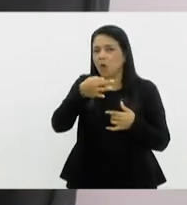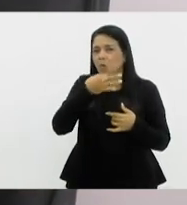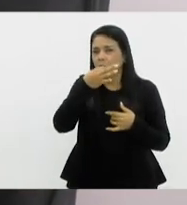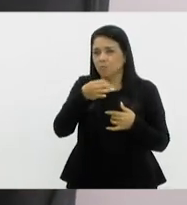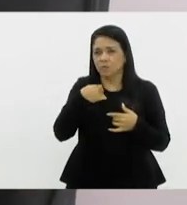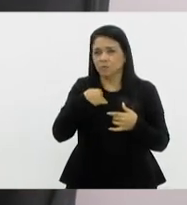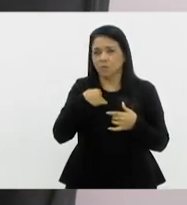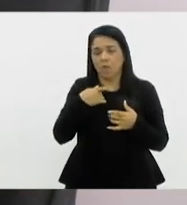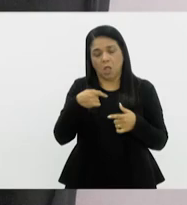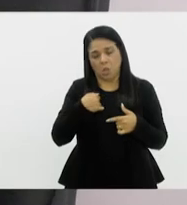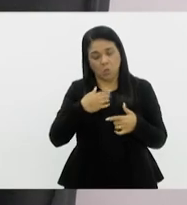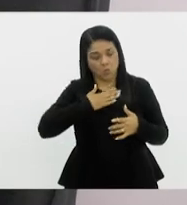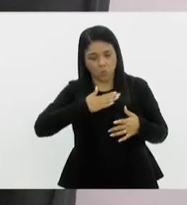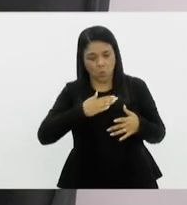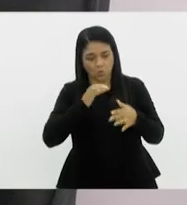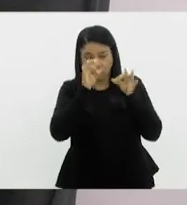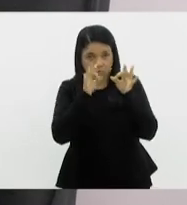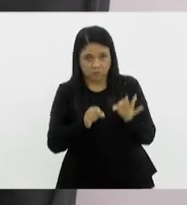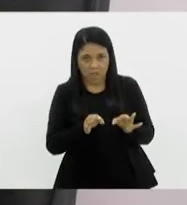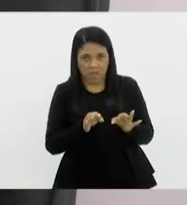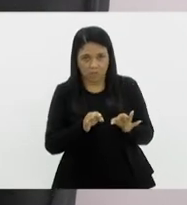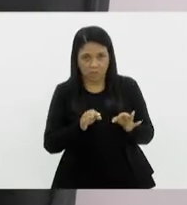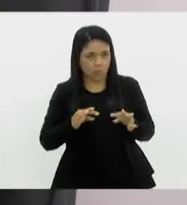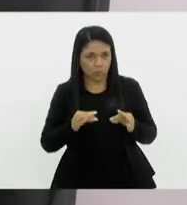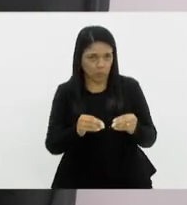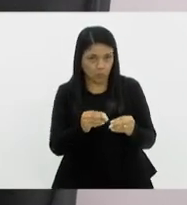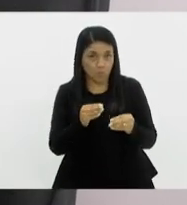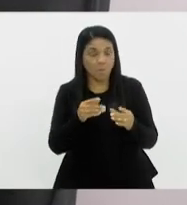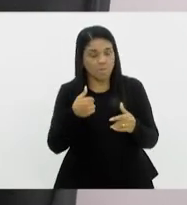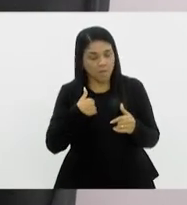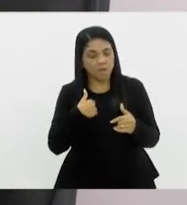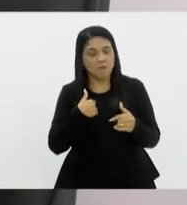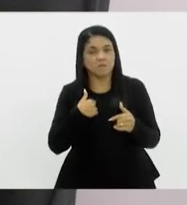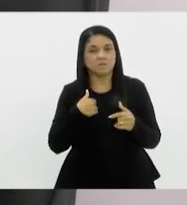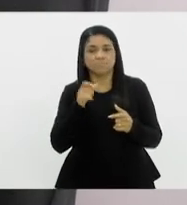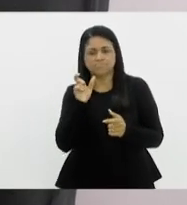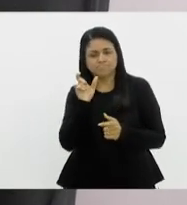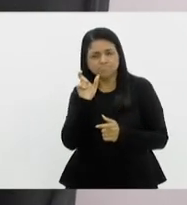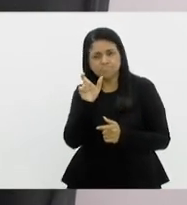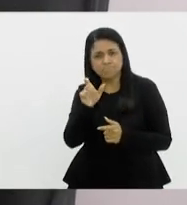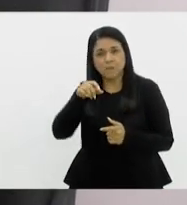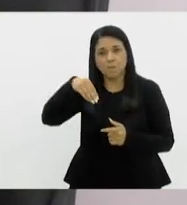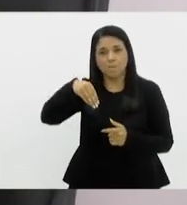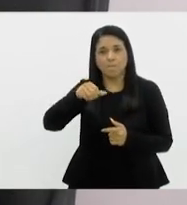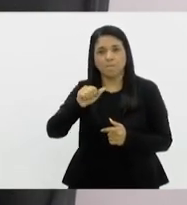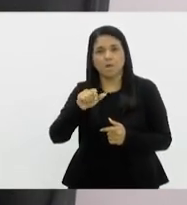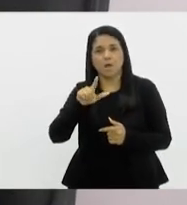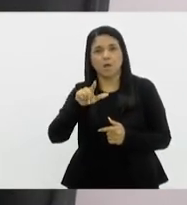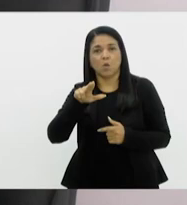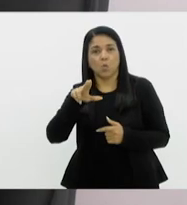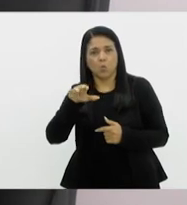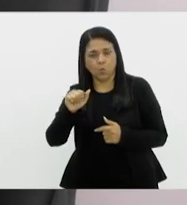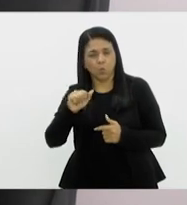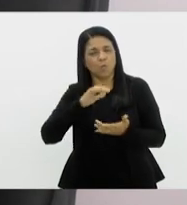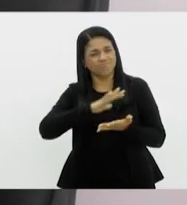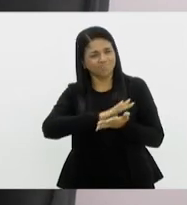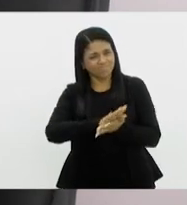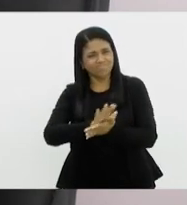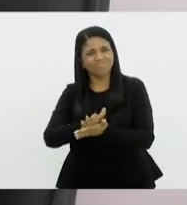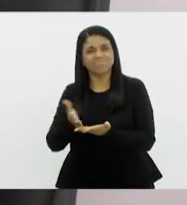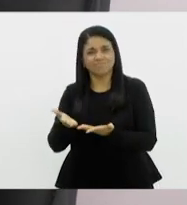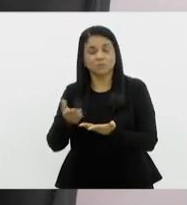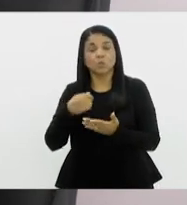sou adepto ao politicamente correto, mas com a expressão maluco, é uma expressão depreciativa. É. E aí também o próprio